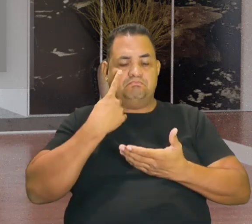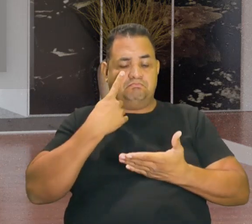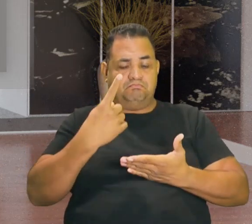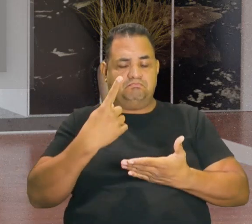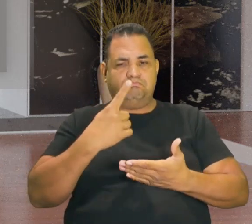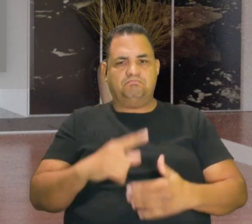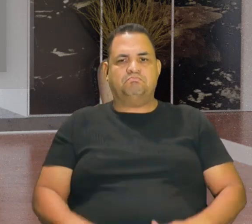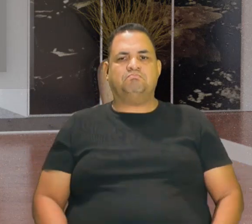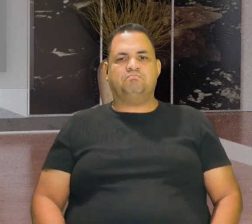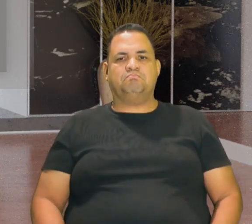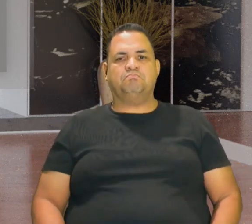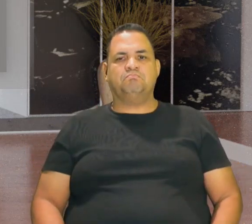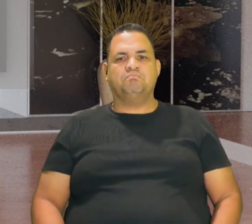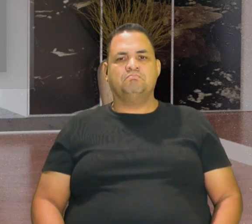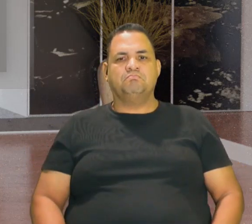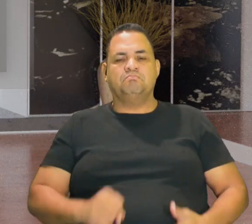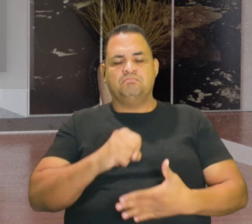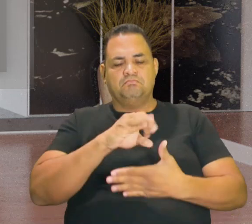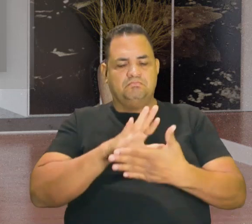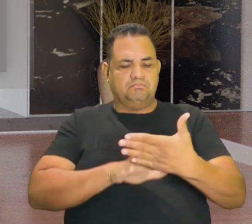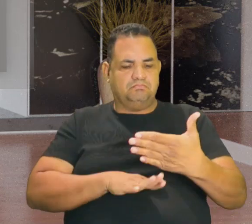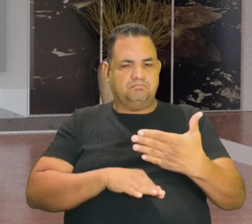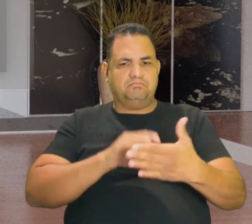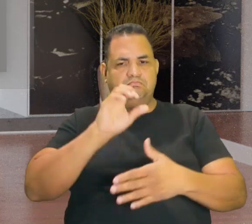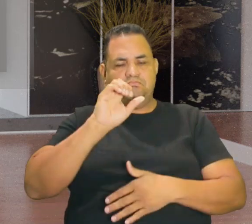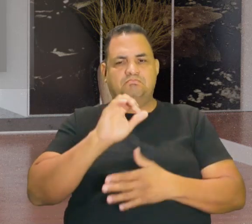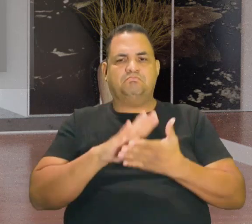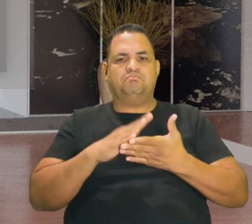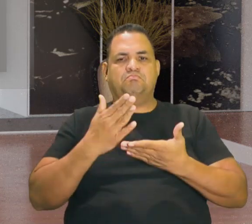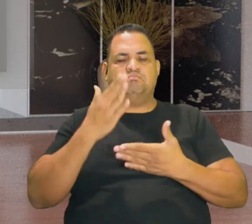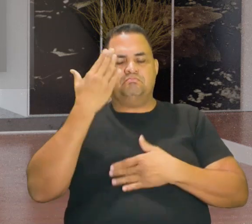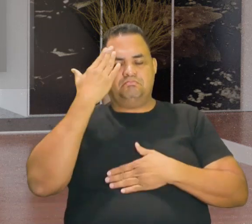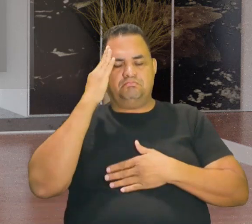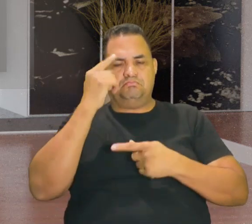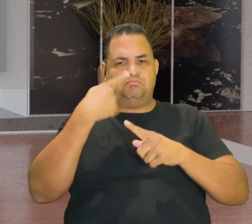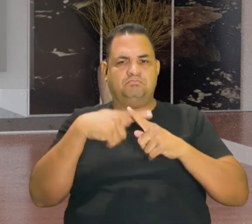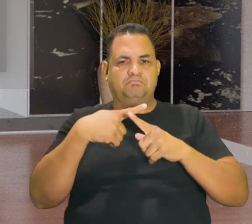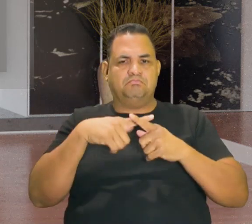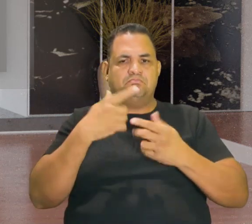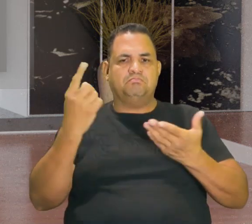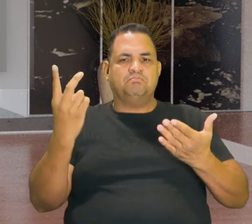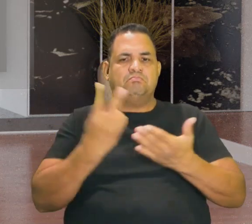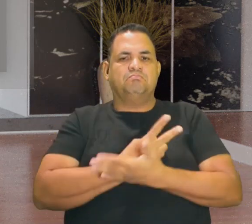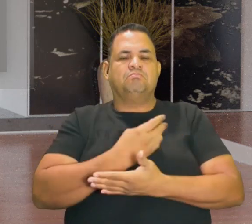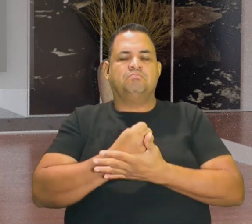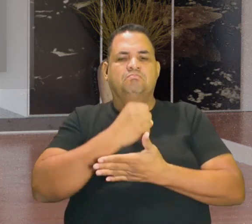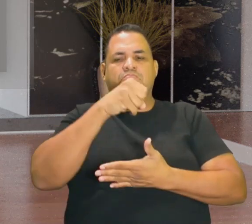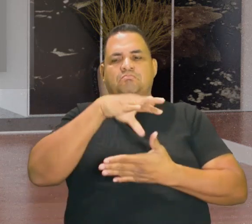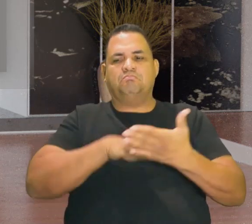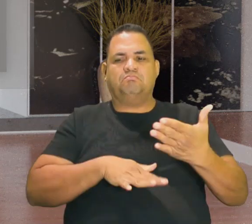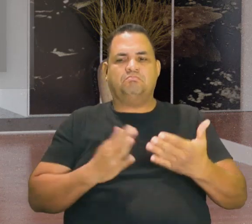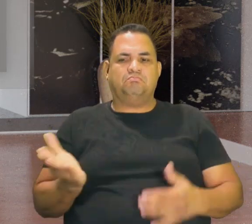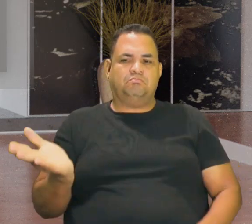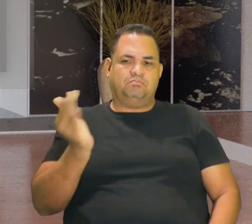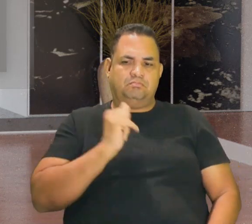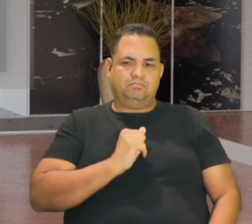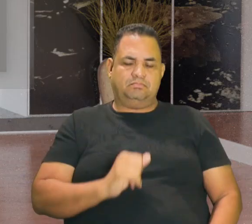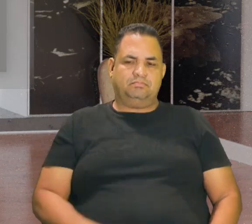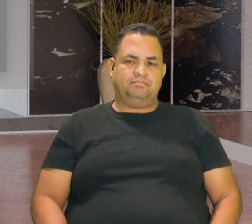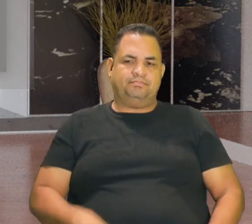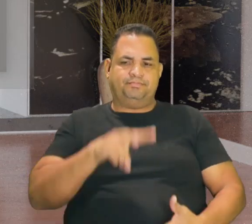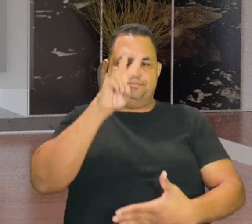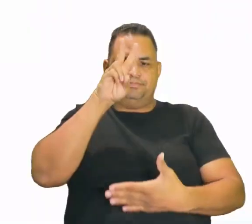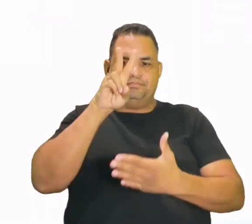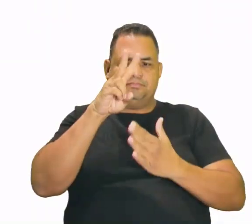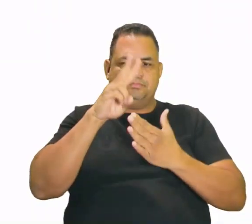verificação das alternativas E aí vai entender porque que errou em alguma questão vamos lá então vamos para